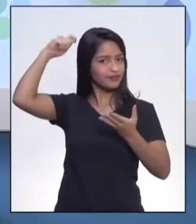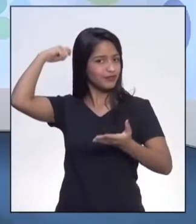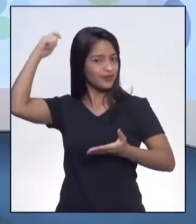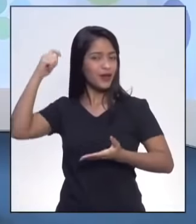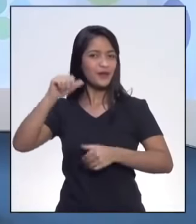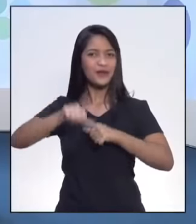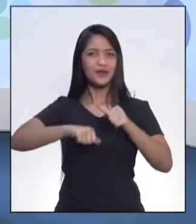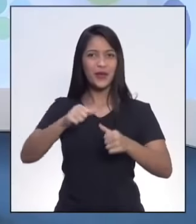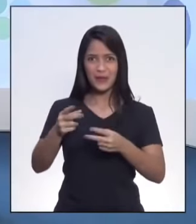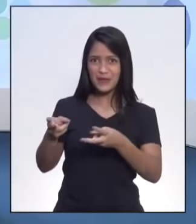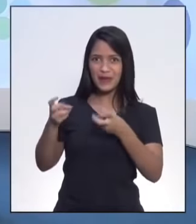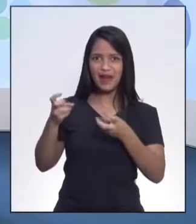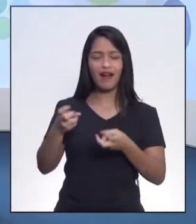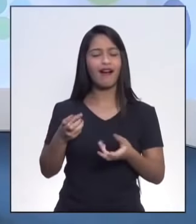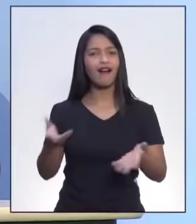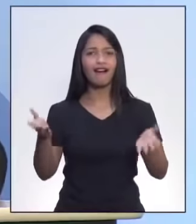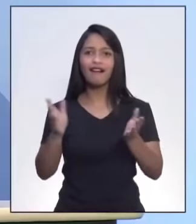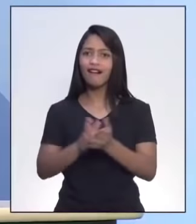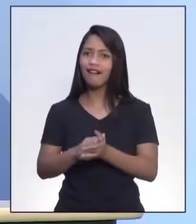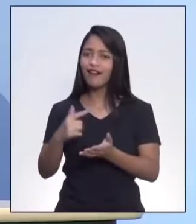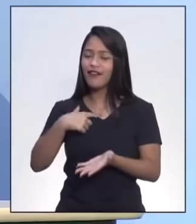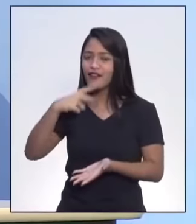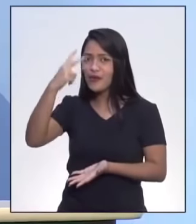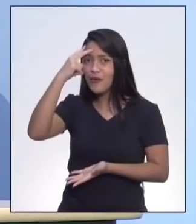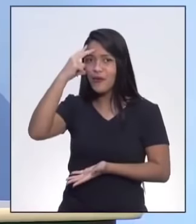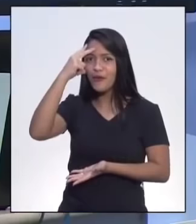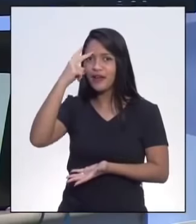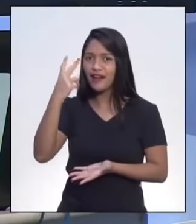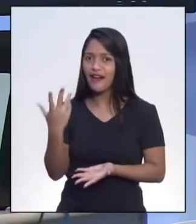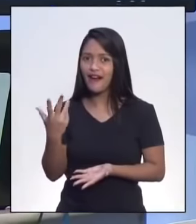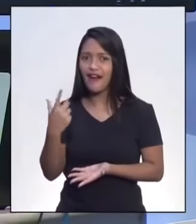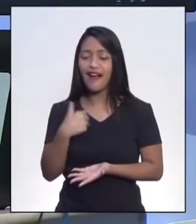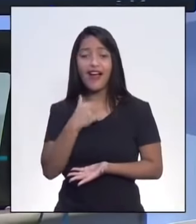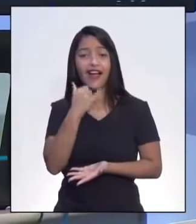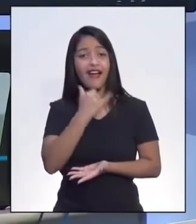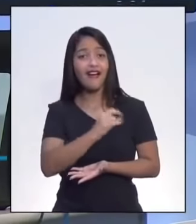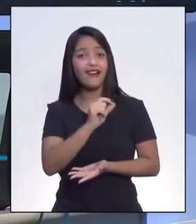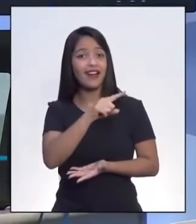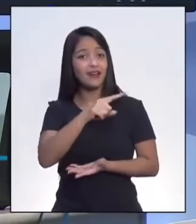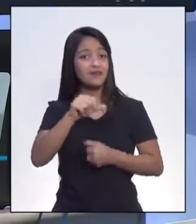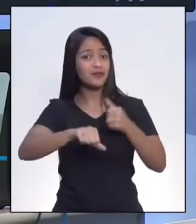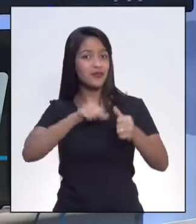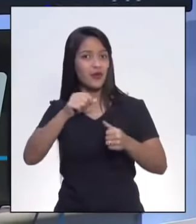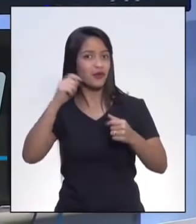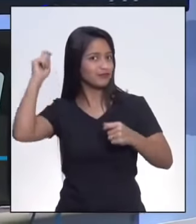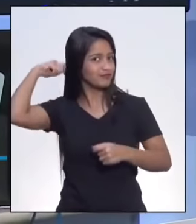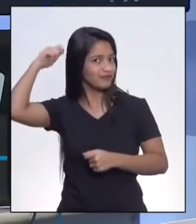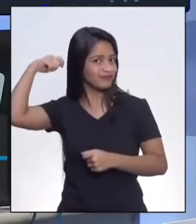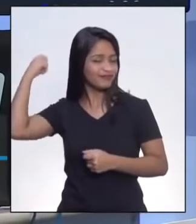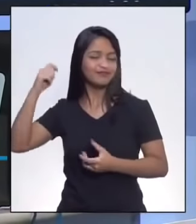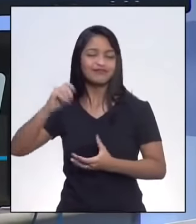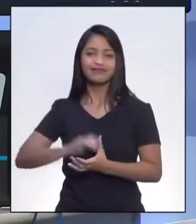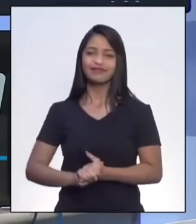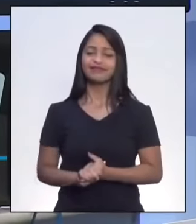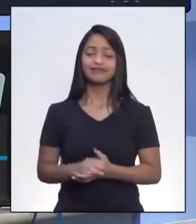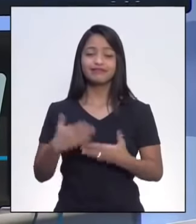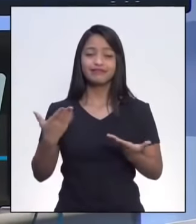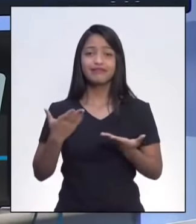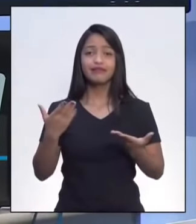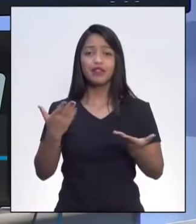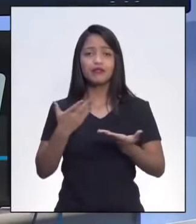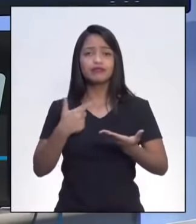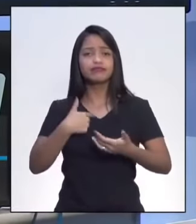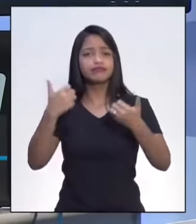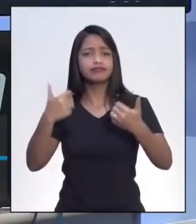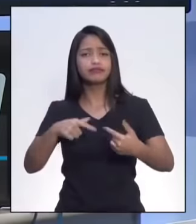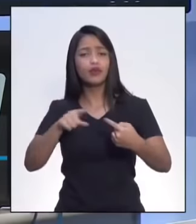Deus, Dani. Ai, a Dani me faz passar vergonha. Tava falando pra ela que ela mudou o penteado. Seguinte, amores, antes de falar os objetivos da nossa